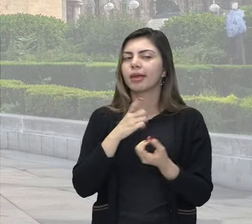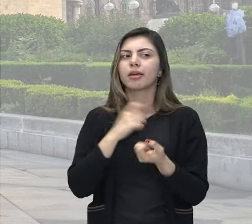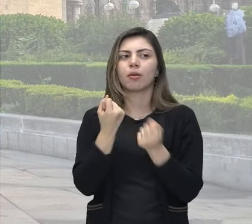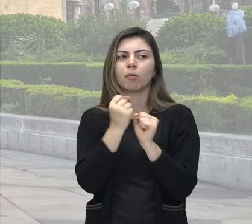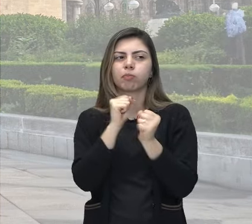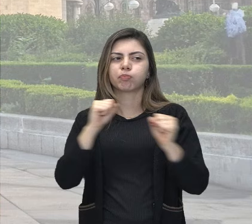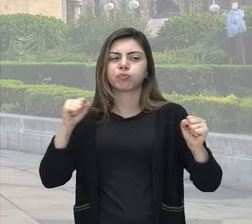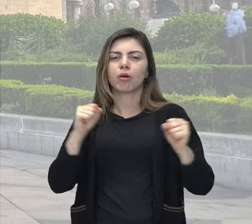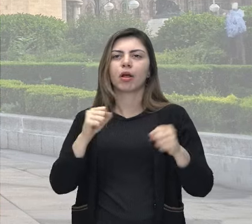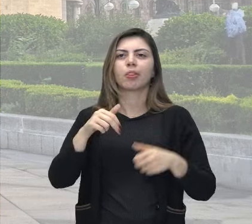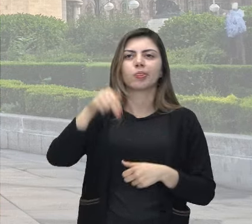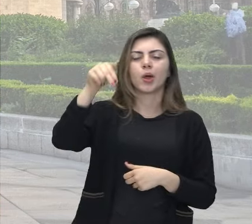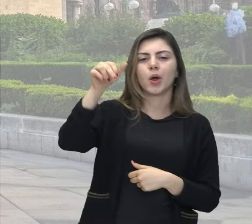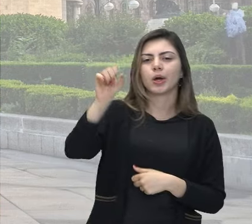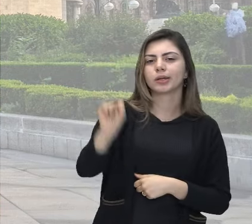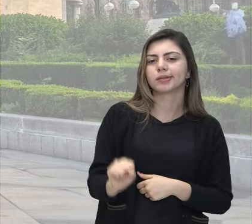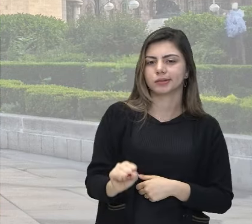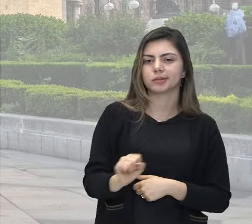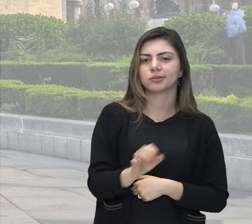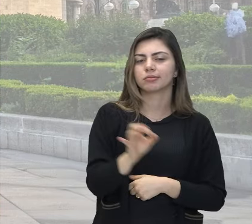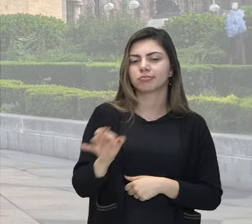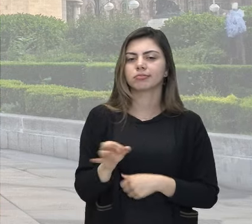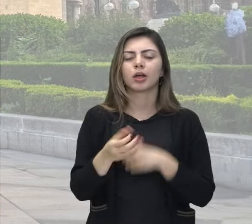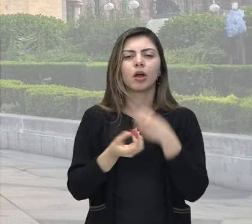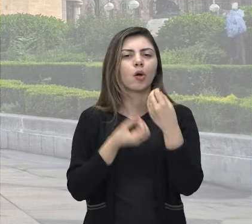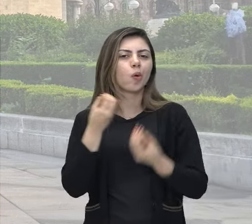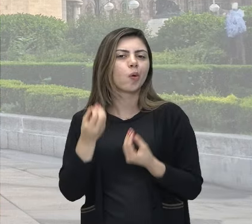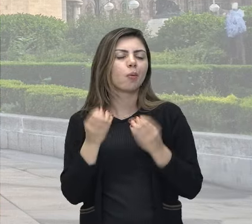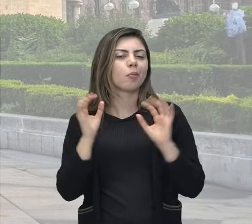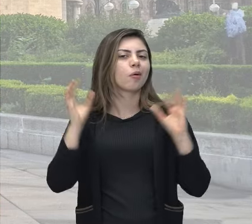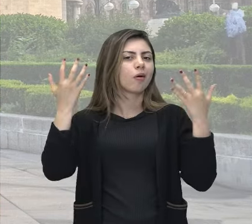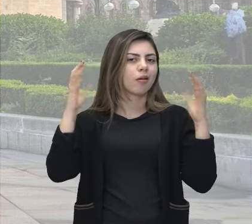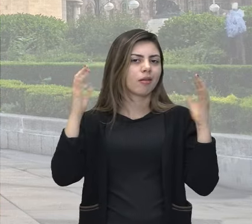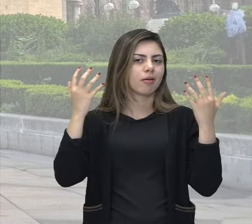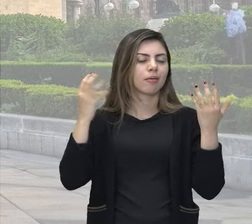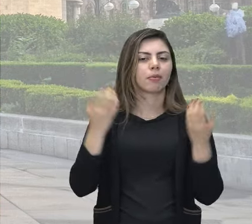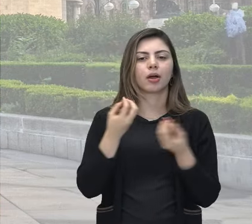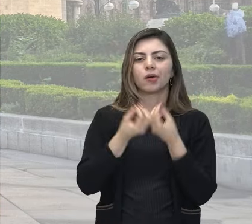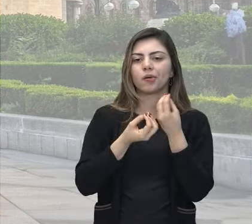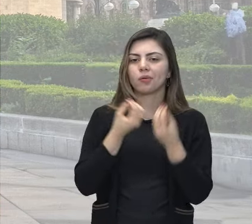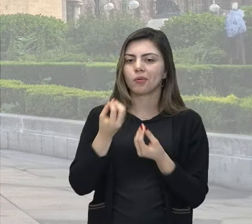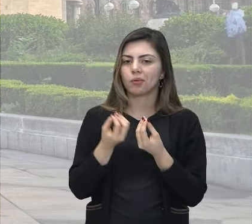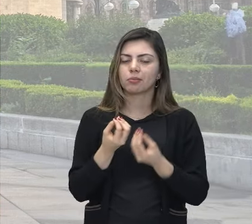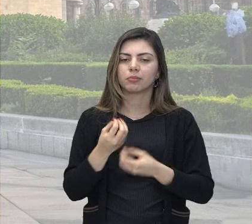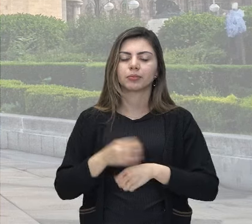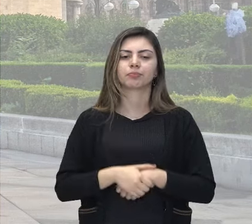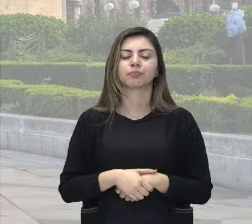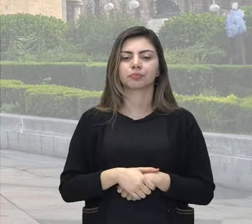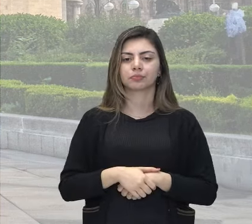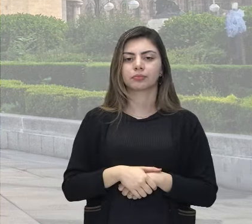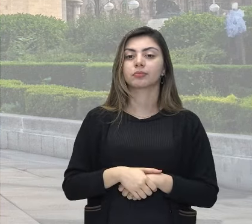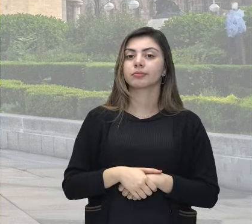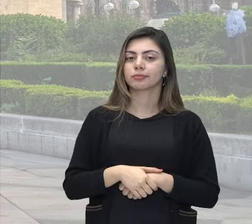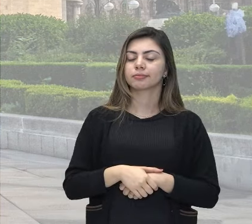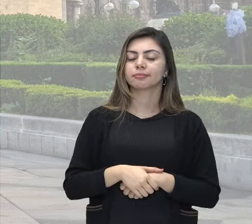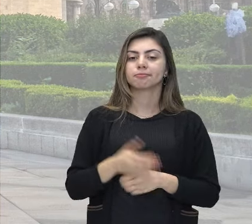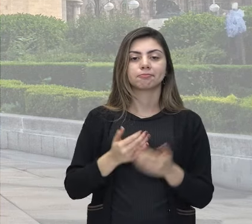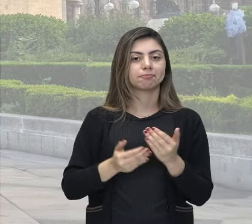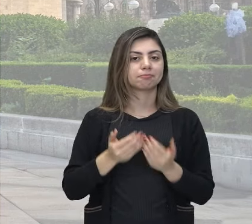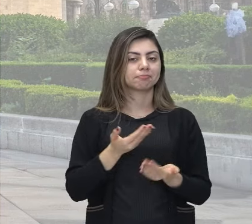de norte a sul, né? Então, como é que vai ser o clima? Como é que ocorre a divisão climática do México? Olha só,